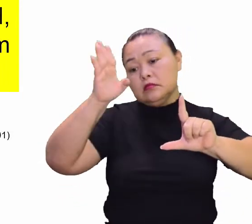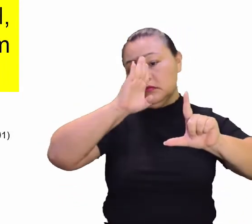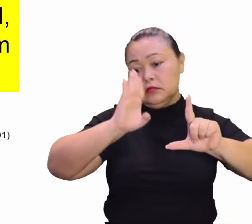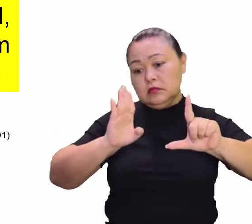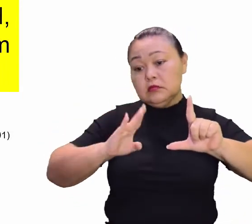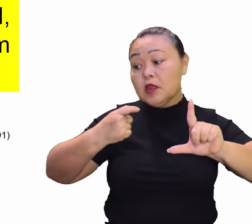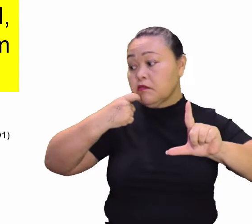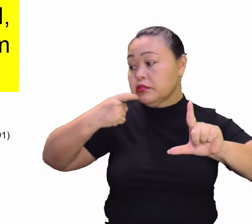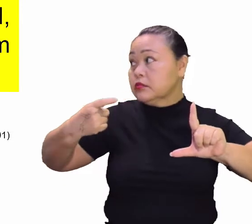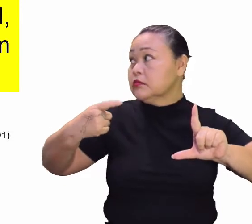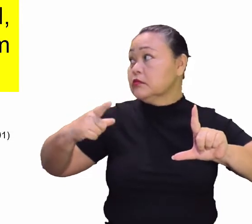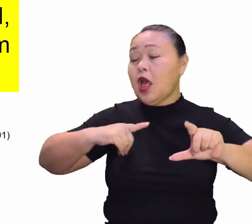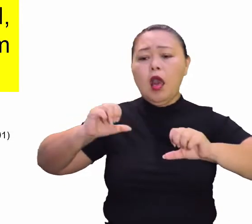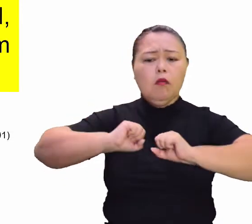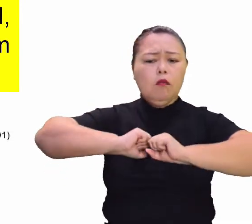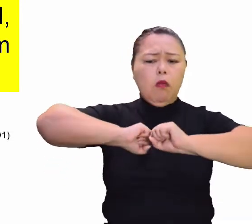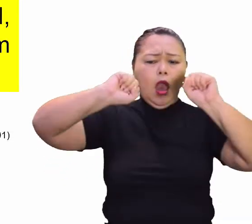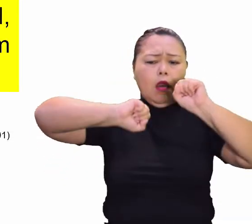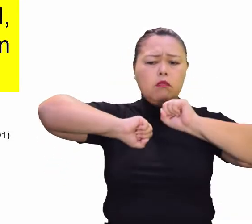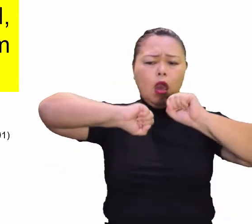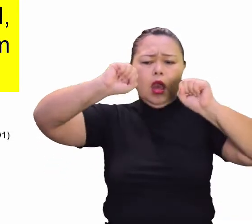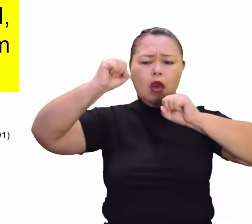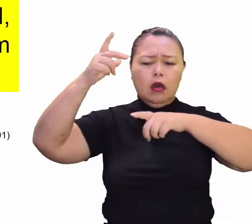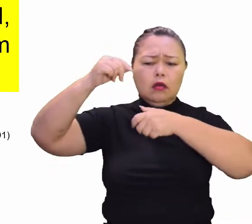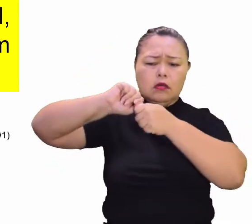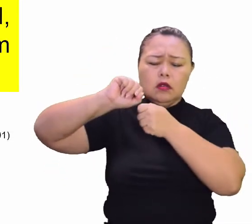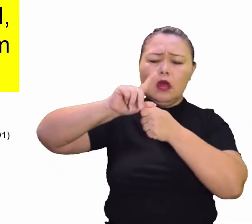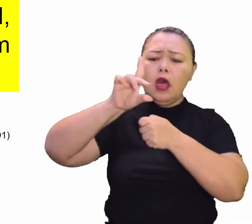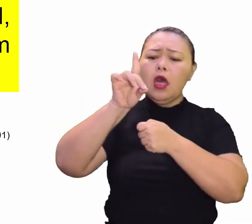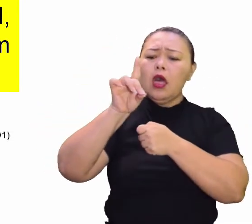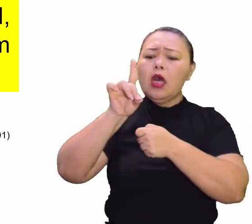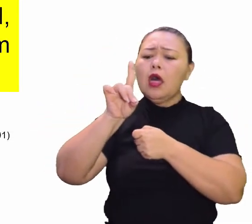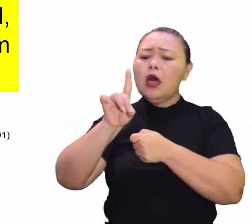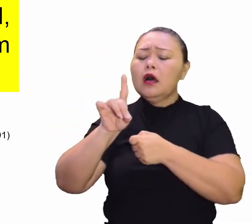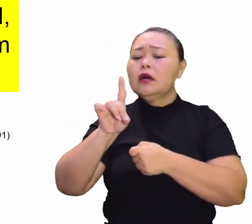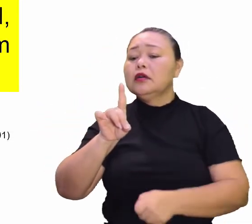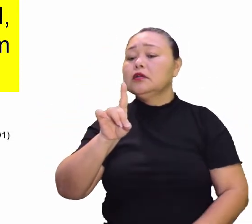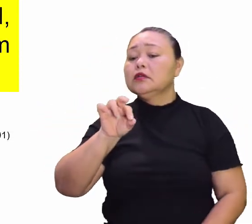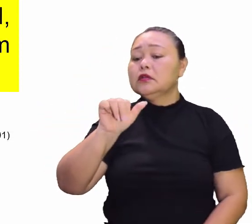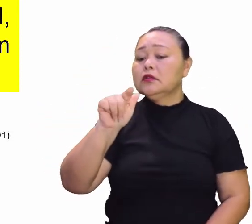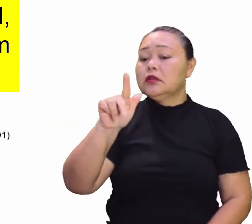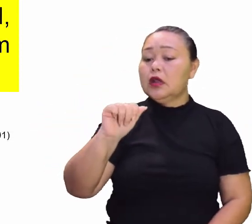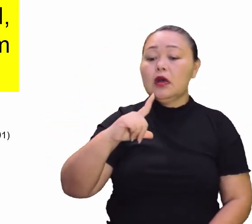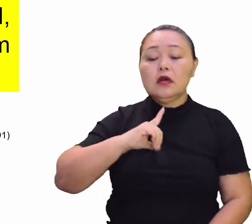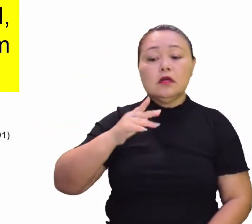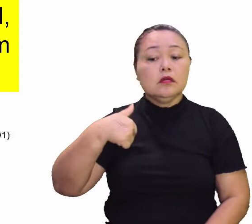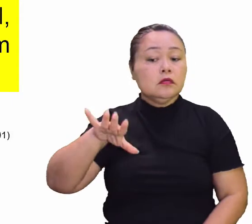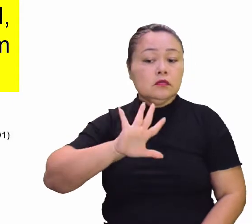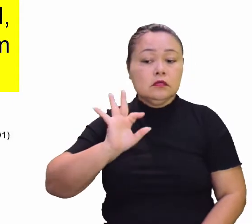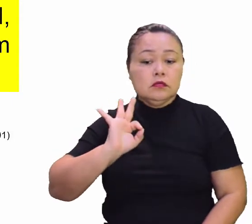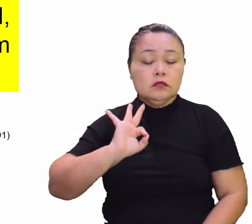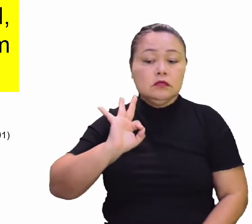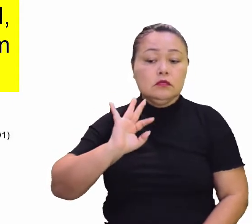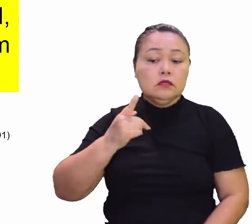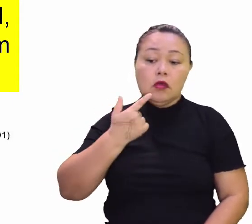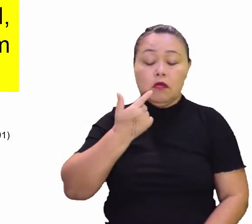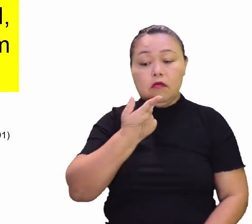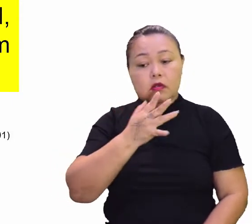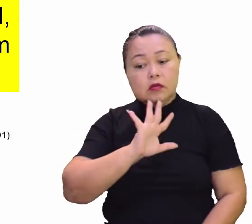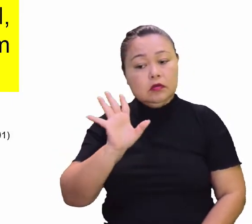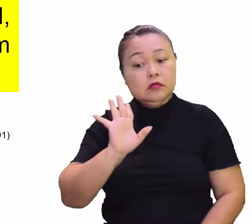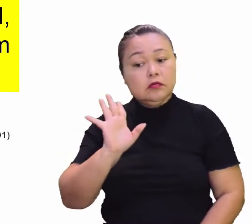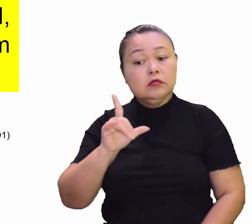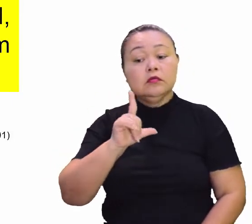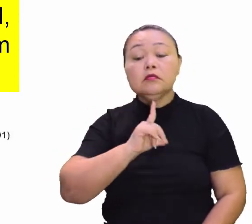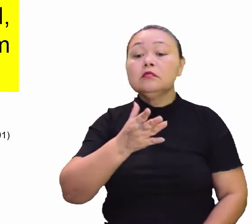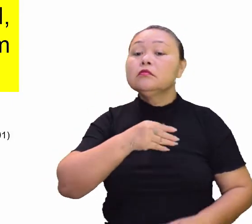professor. dia desse apareceu a explosão de drag, essas coisas. A gente não vai entrar na questão do mérito disso, Exatamente. porque não compete a gente. A gente